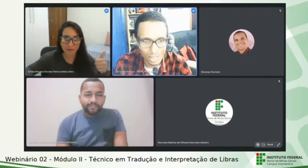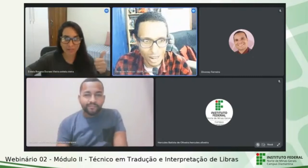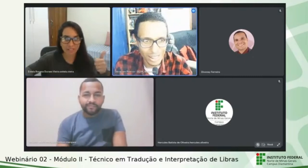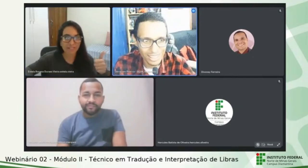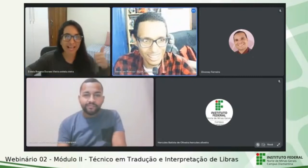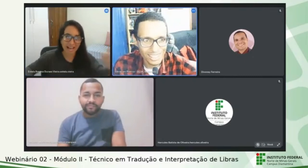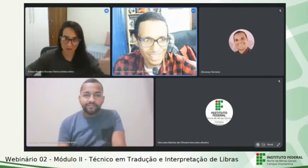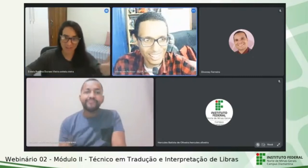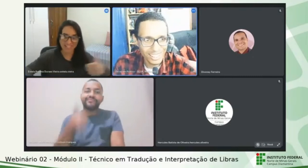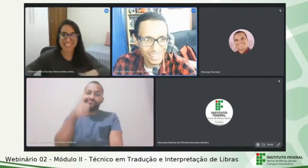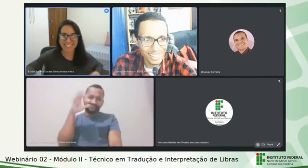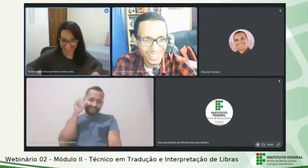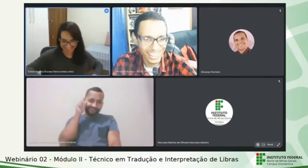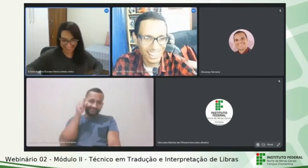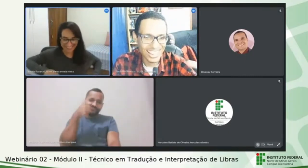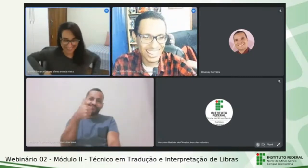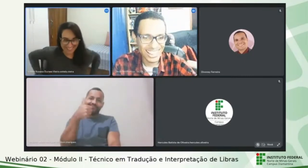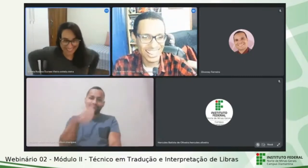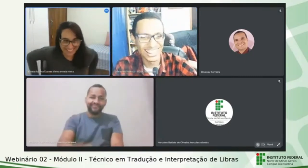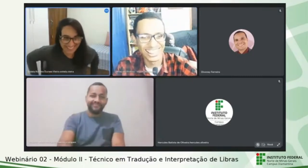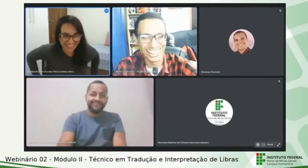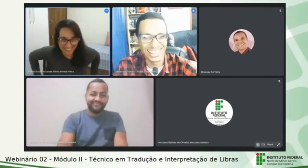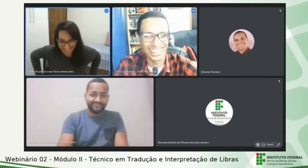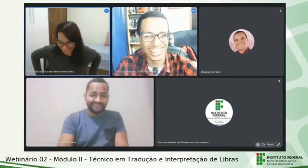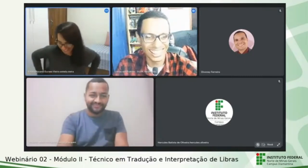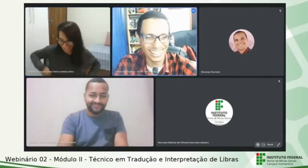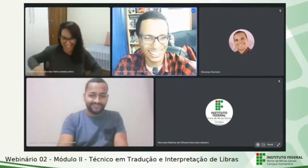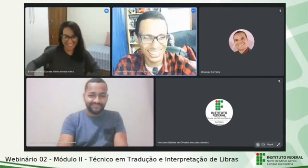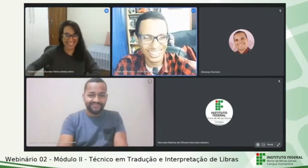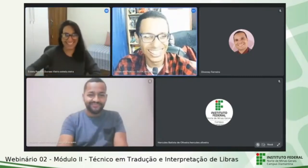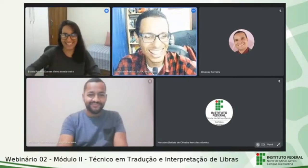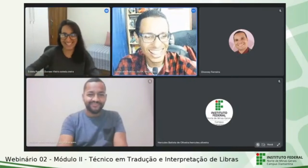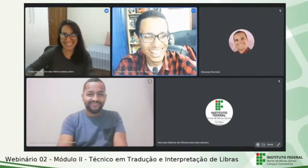Parece E que tá. agora? Ah, agora sim. Aí.